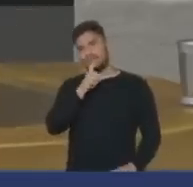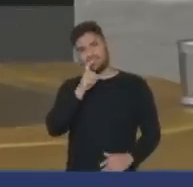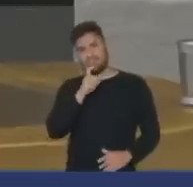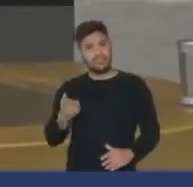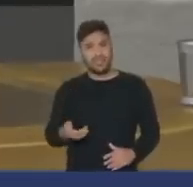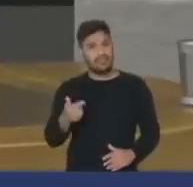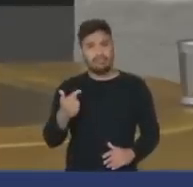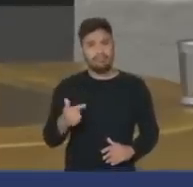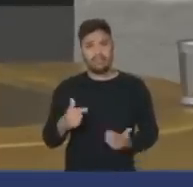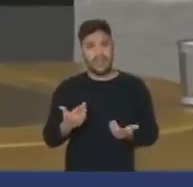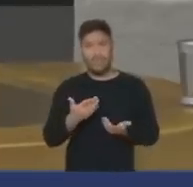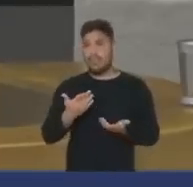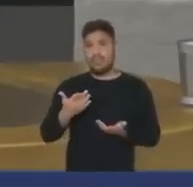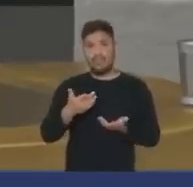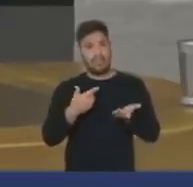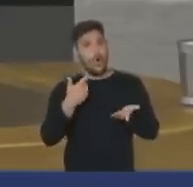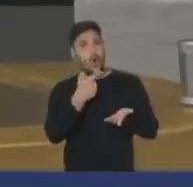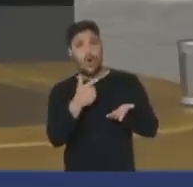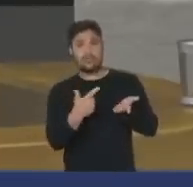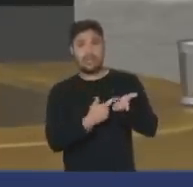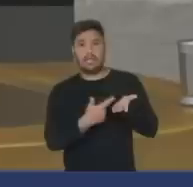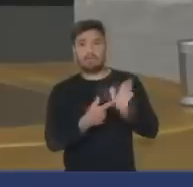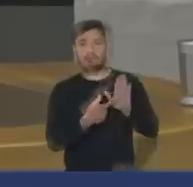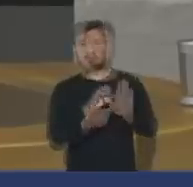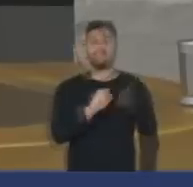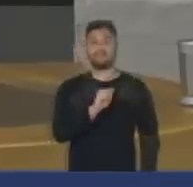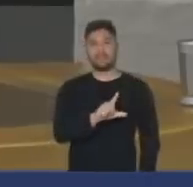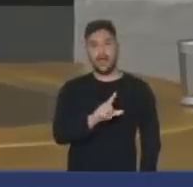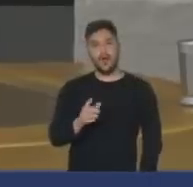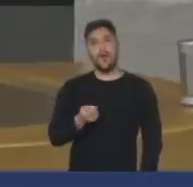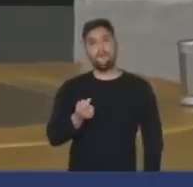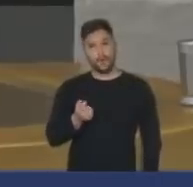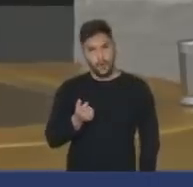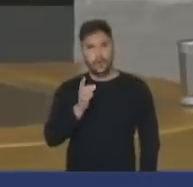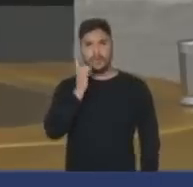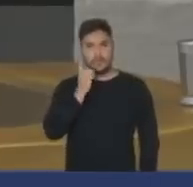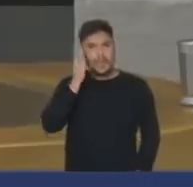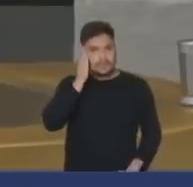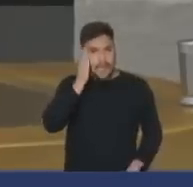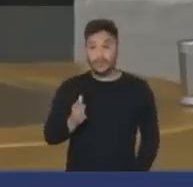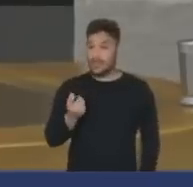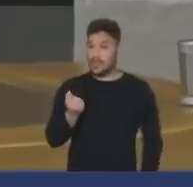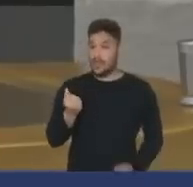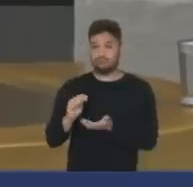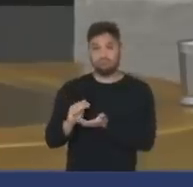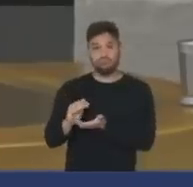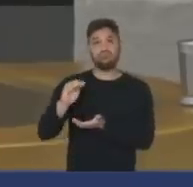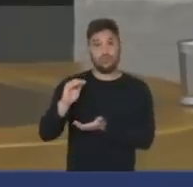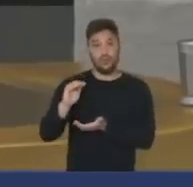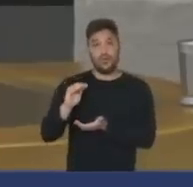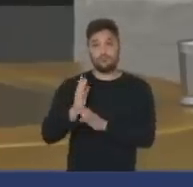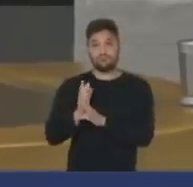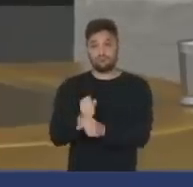que não tem nenhum suporte na literatura, na economia brasileira. Poucos deputados estão sabendo que a receita